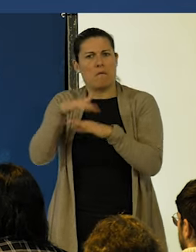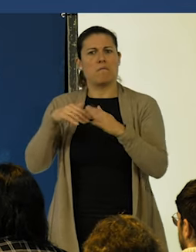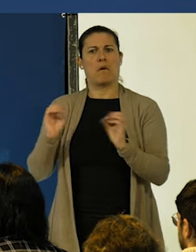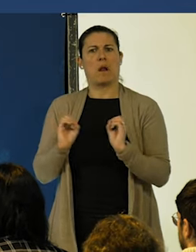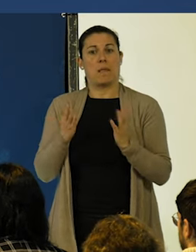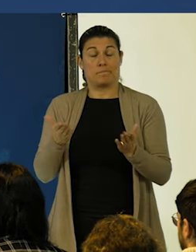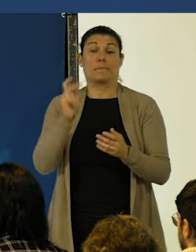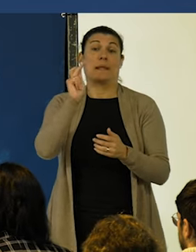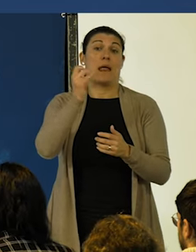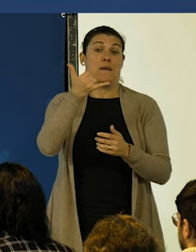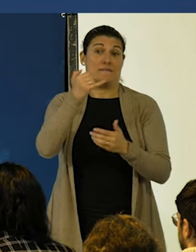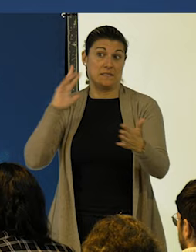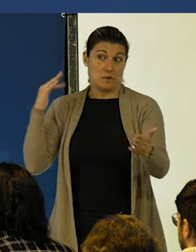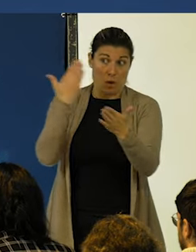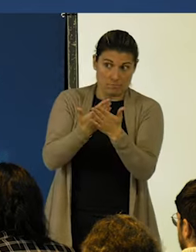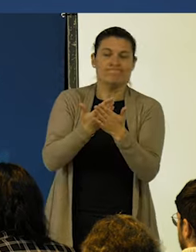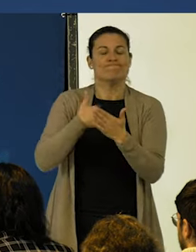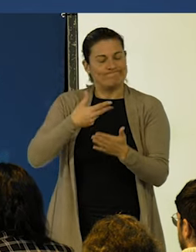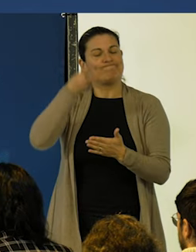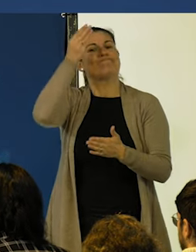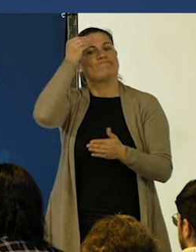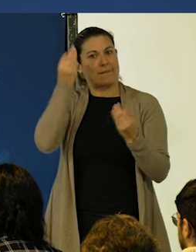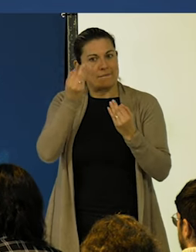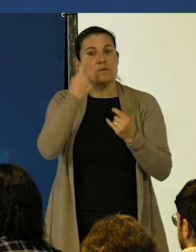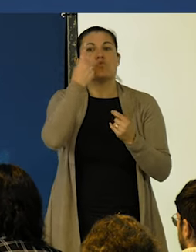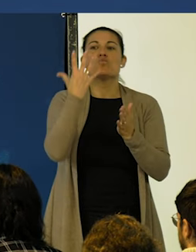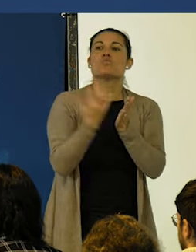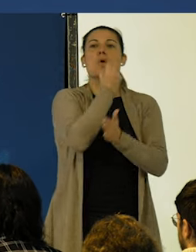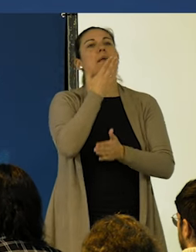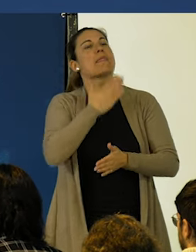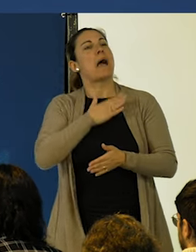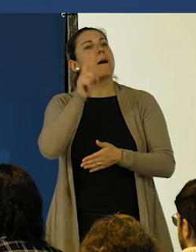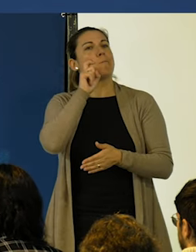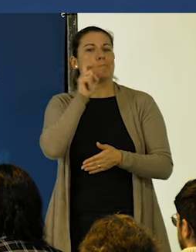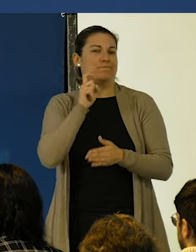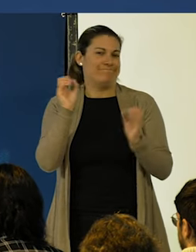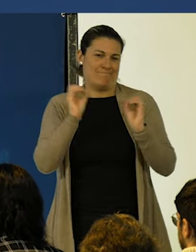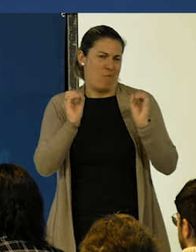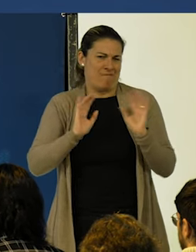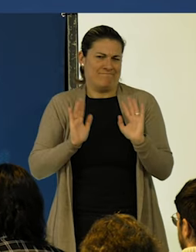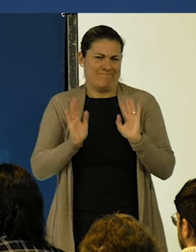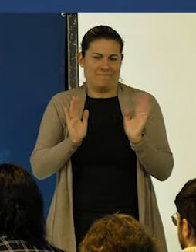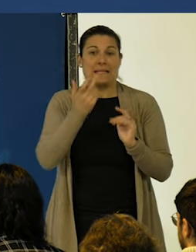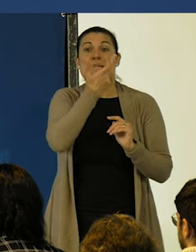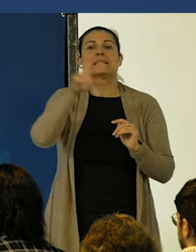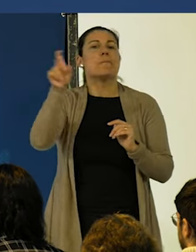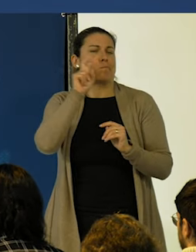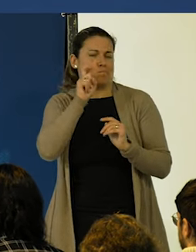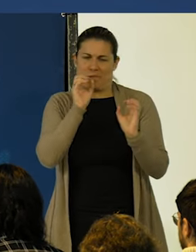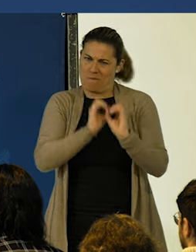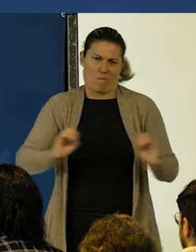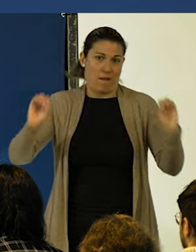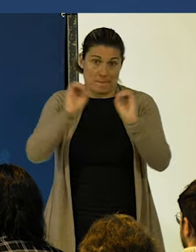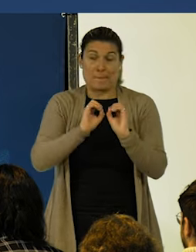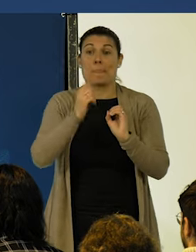Nestes 25 anos, aprendemos que nenhuma vitória é garantida, nenhuma vitória é garantida para sempre e que